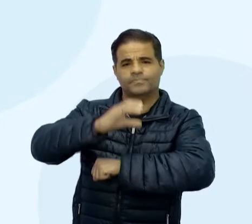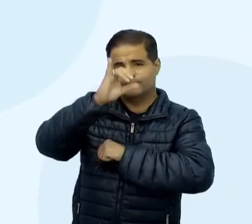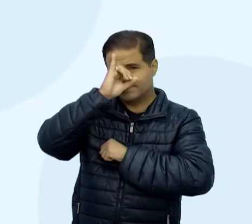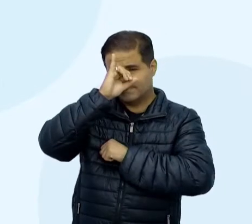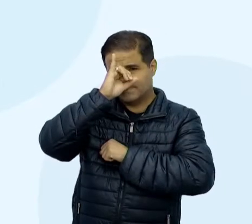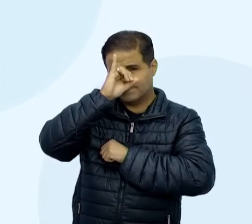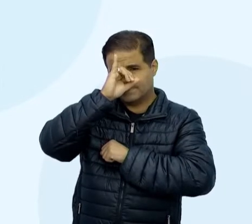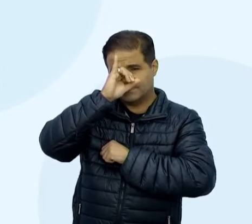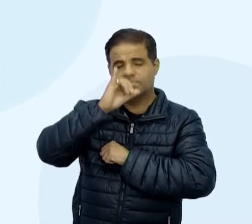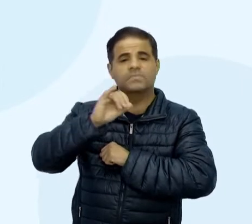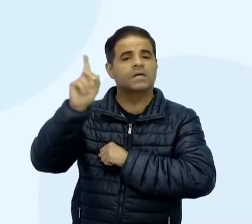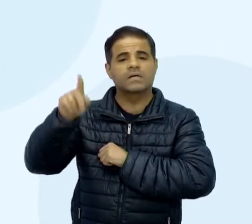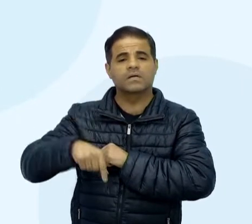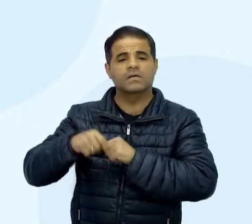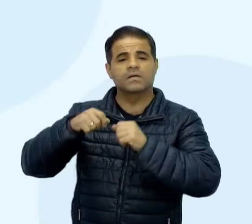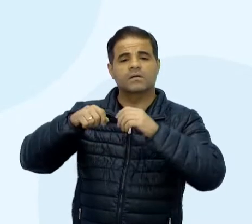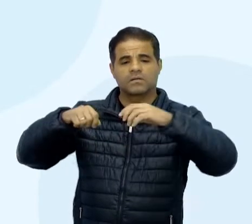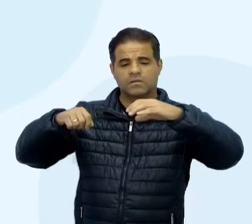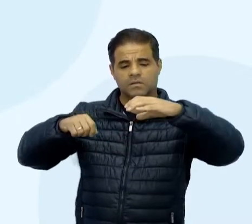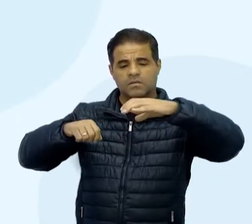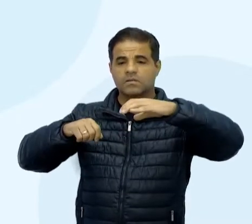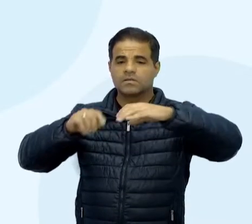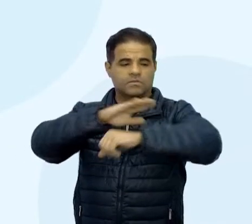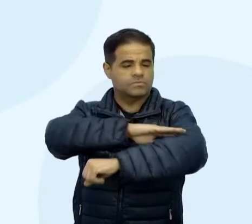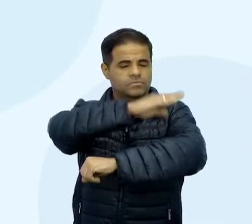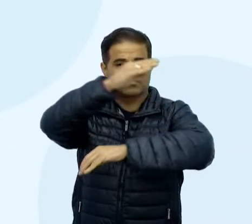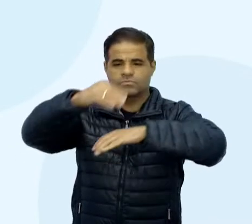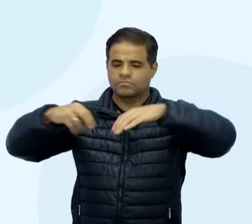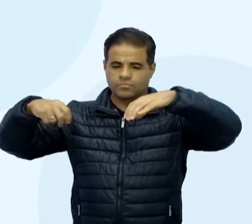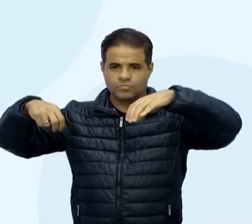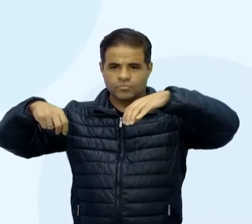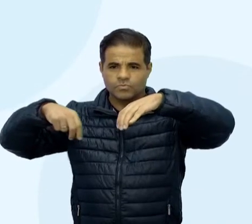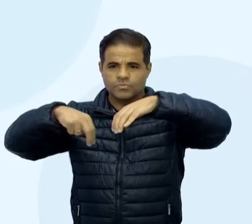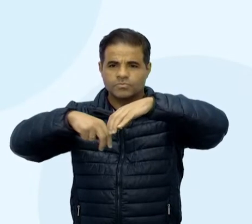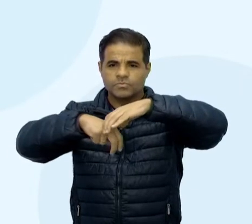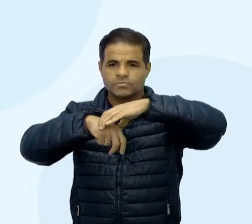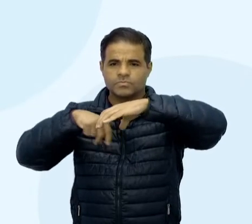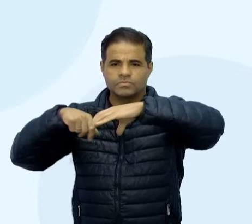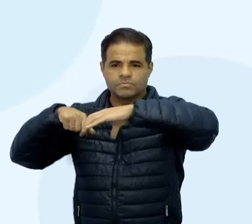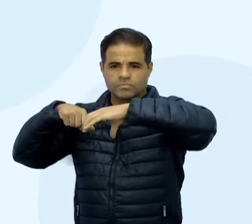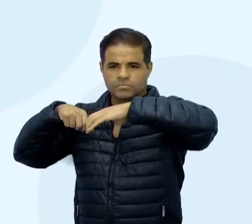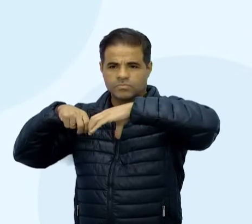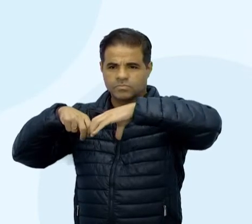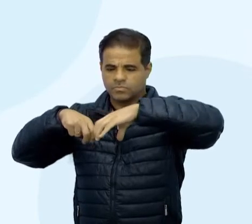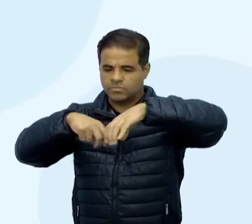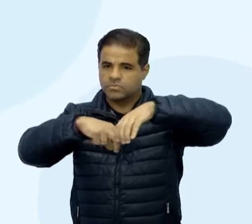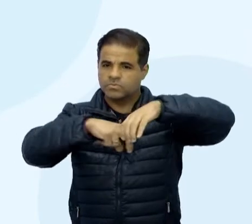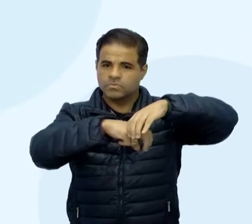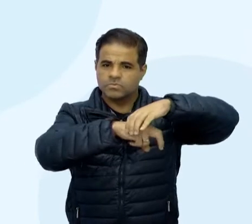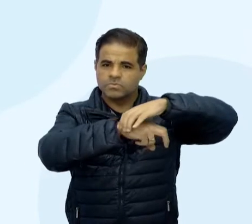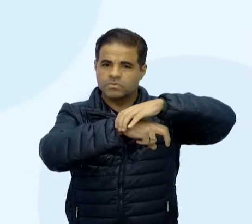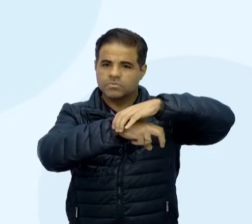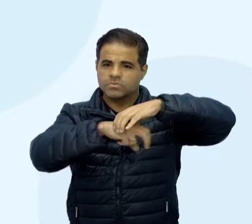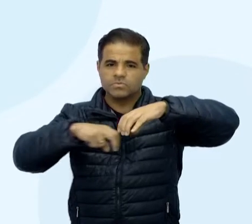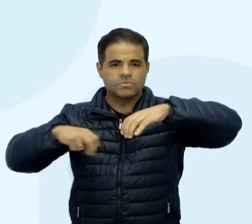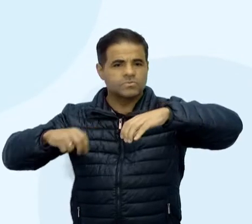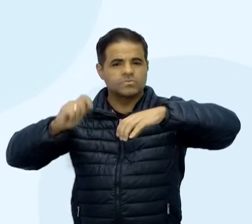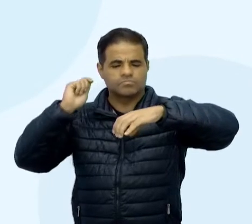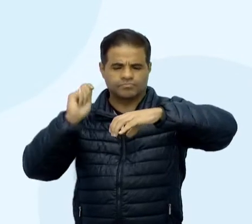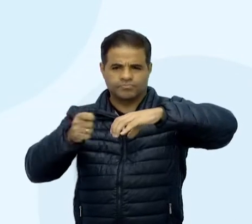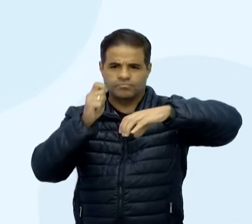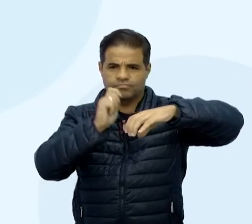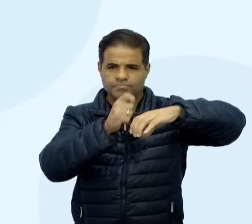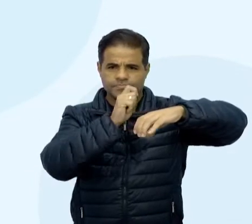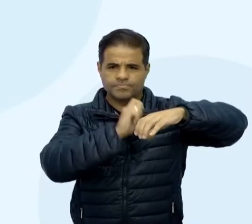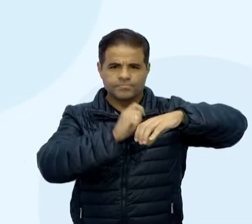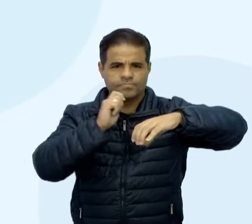observarem, nós temos um túnel sendo criado ali, né? Então a prefeitura do Rio de Janeiro resolveu criar o túnel João